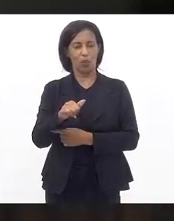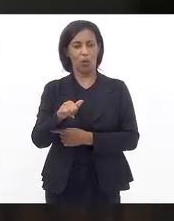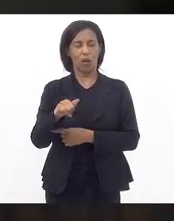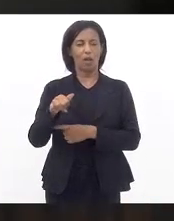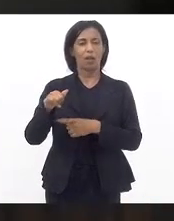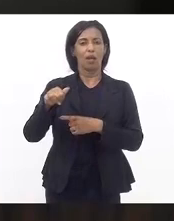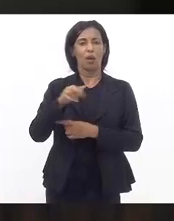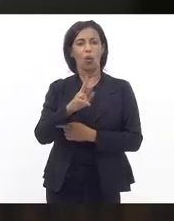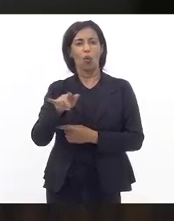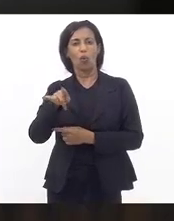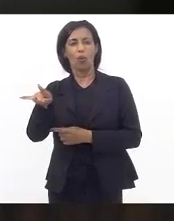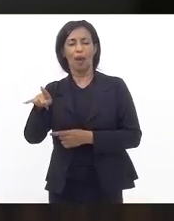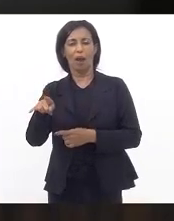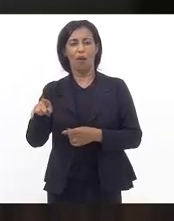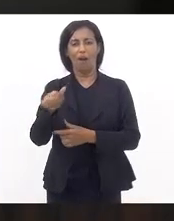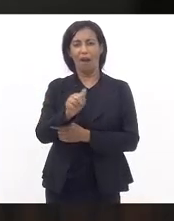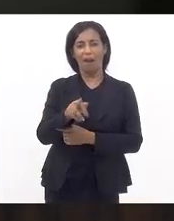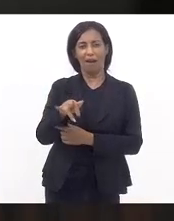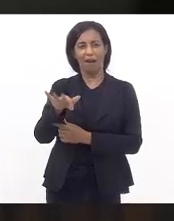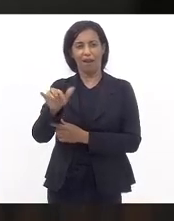e política Rural agrária